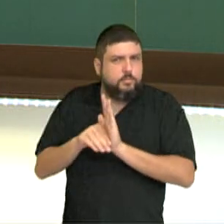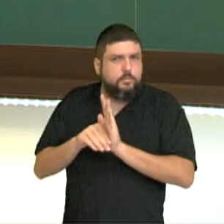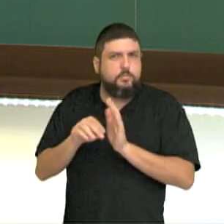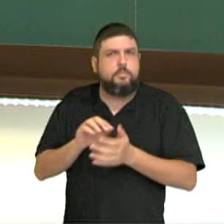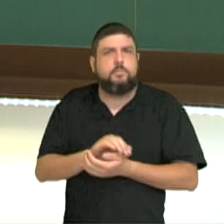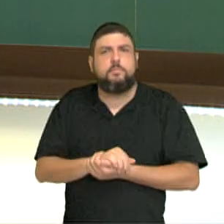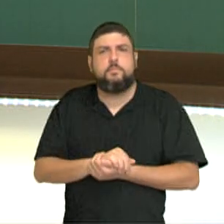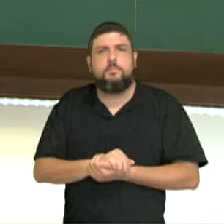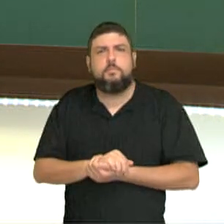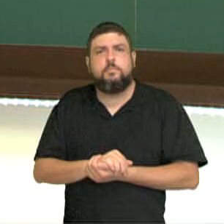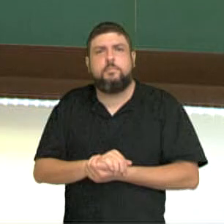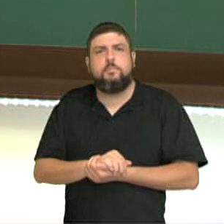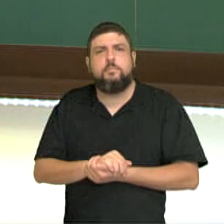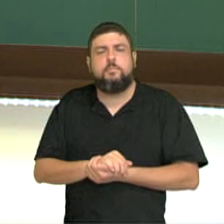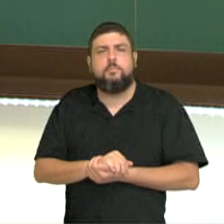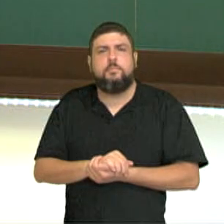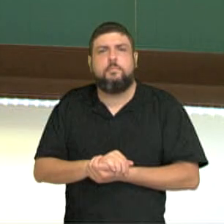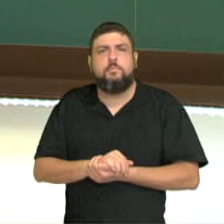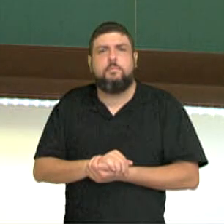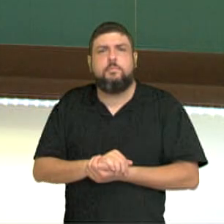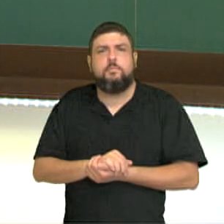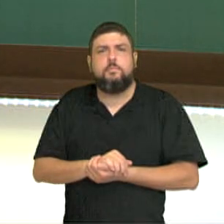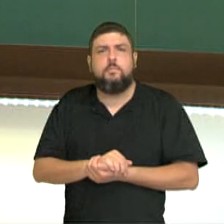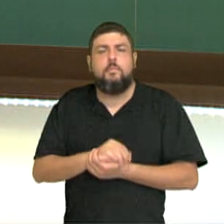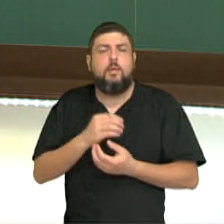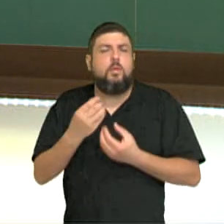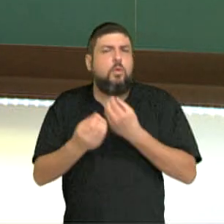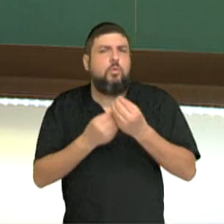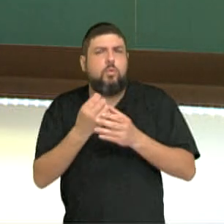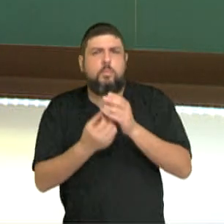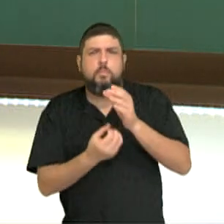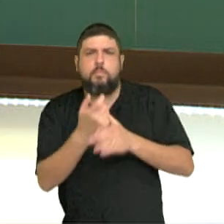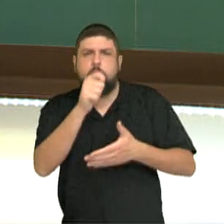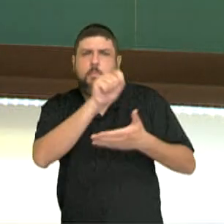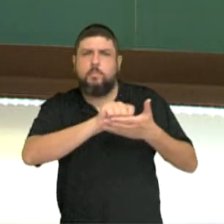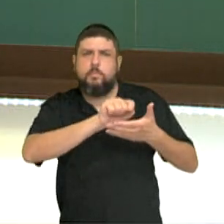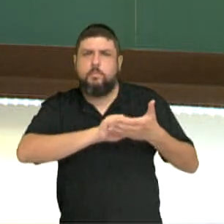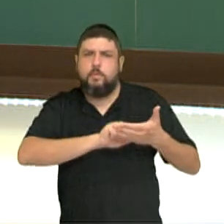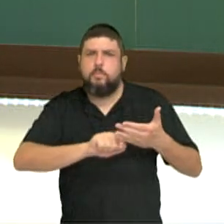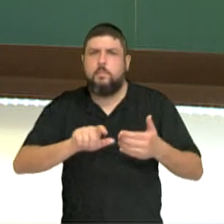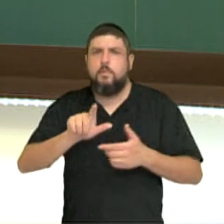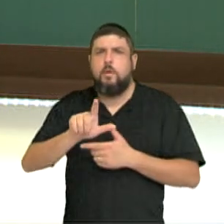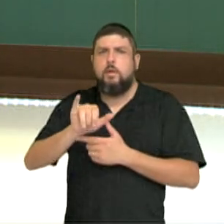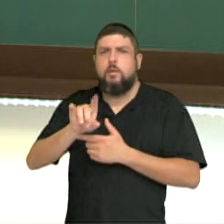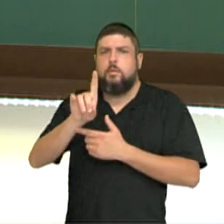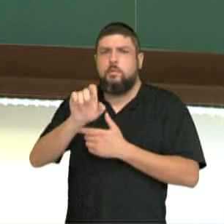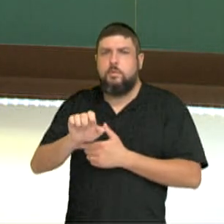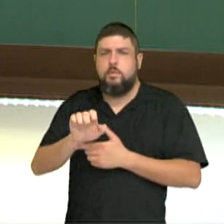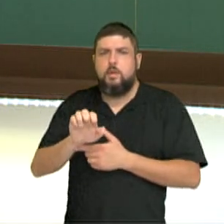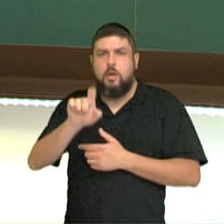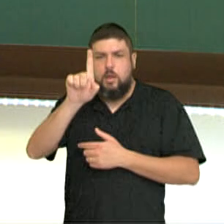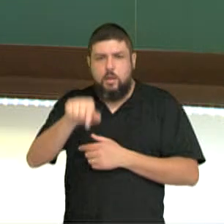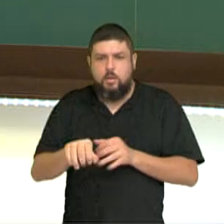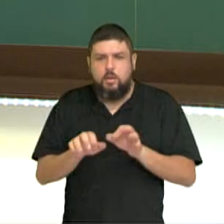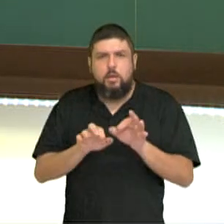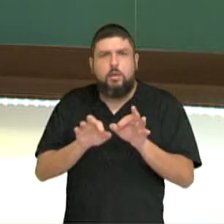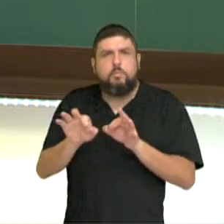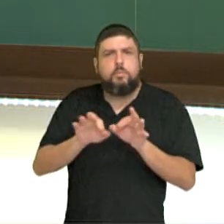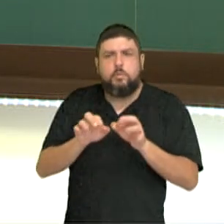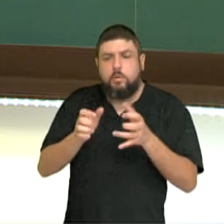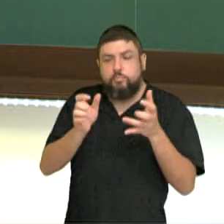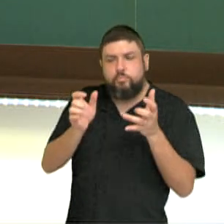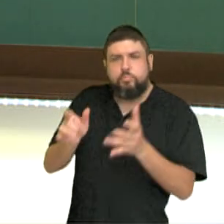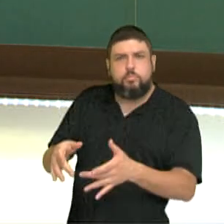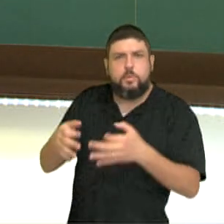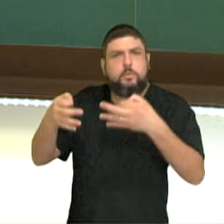Então, olha lá, um exemplo de produção de lead a partir do assunto indicado para a notícia, né? Que é um projeto de descarte responsável de